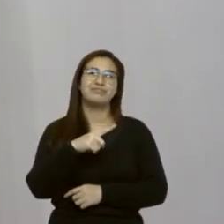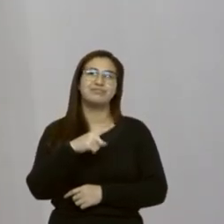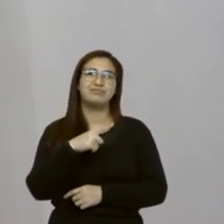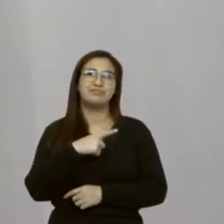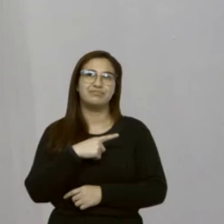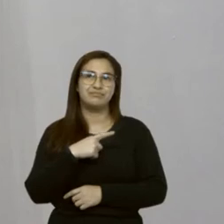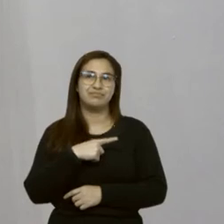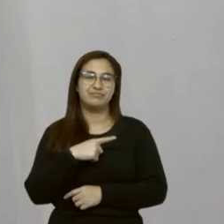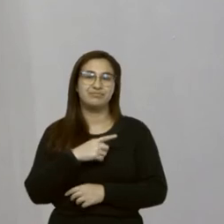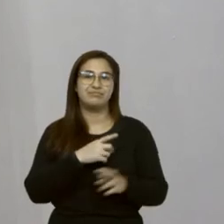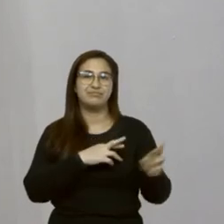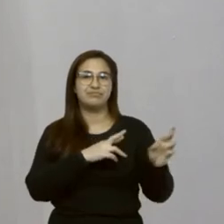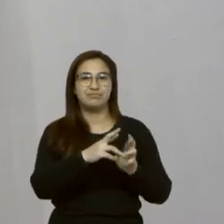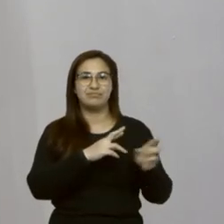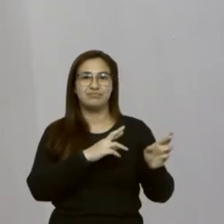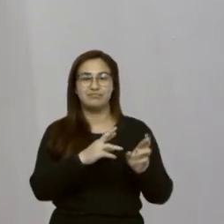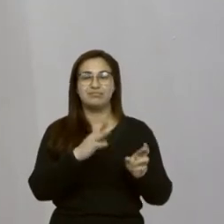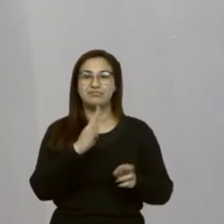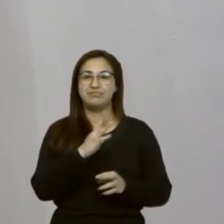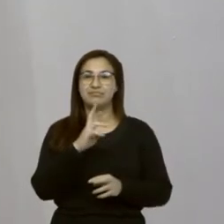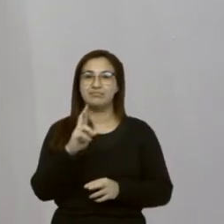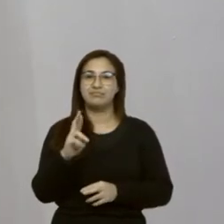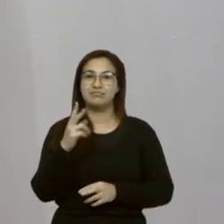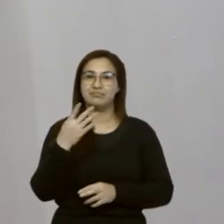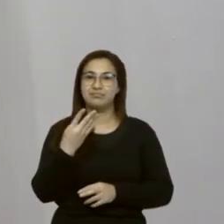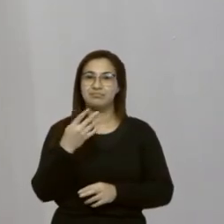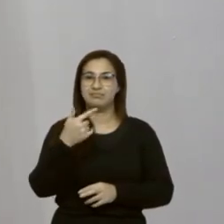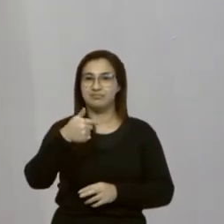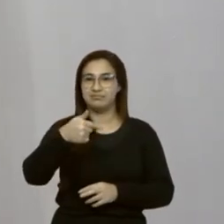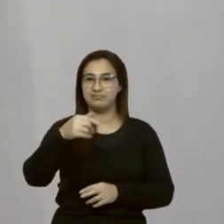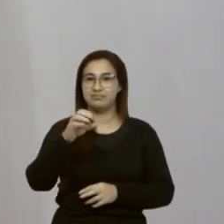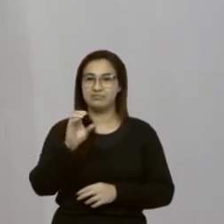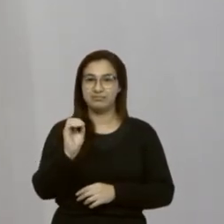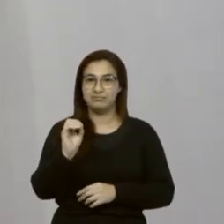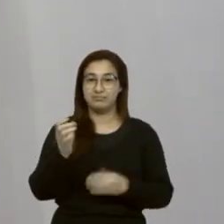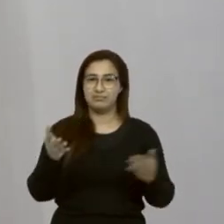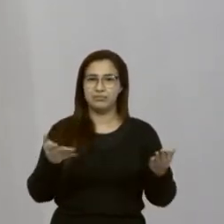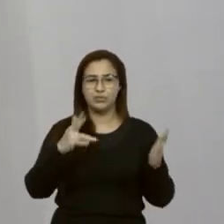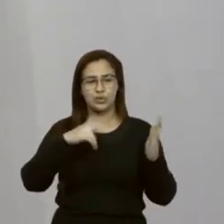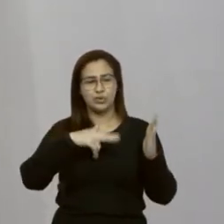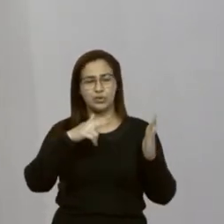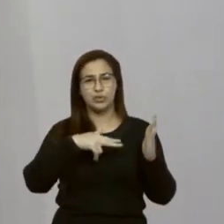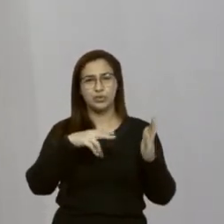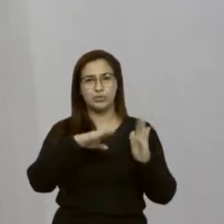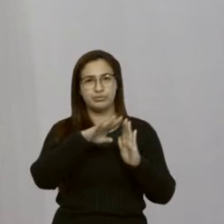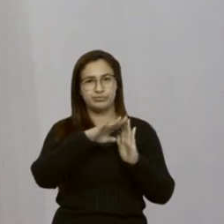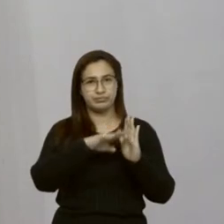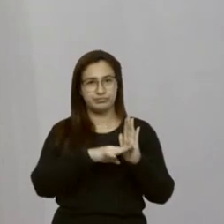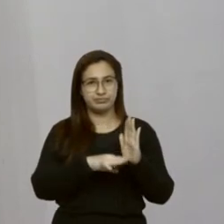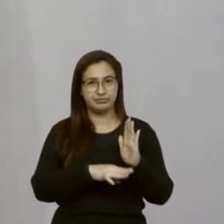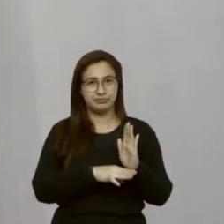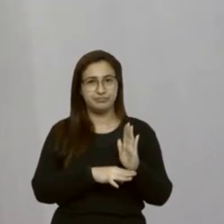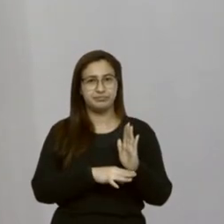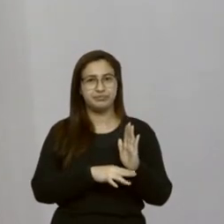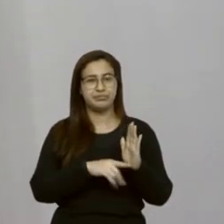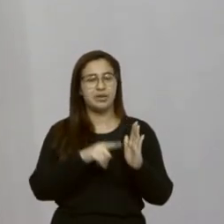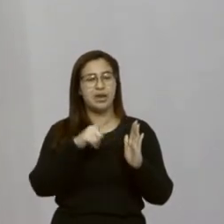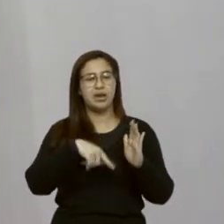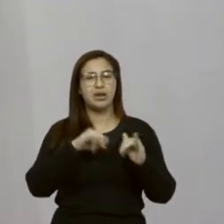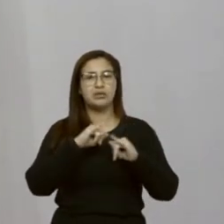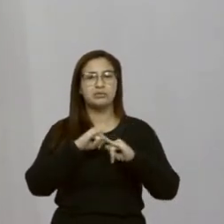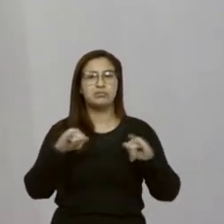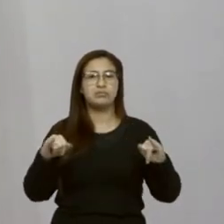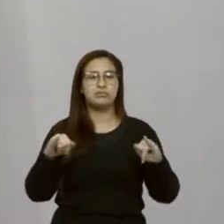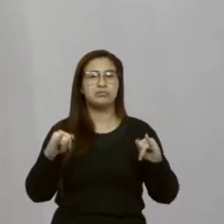nossa BR-470. E hoje estava lendo uma matéria no qual fala da